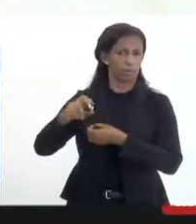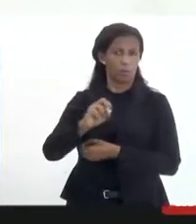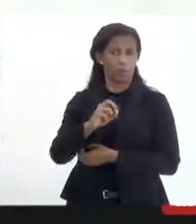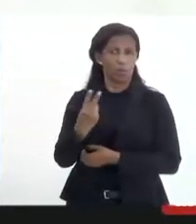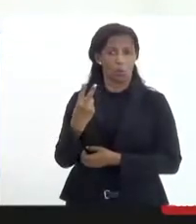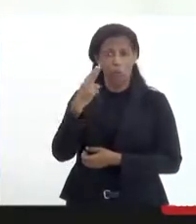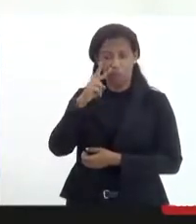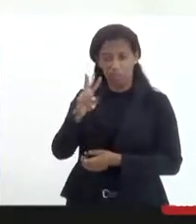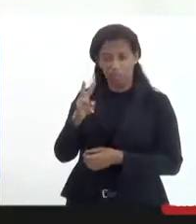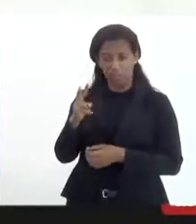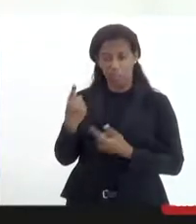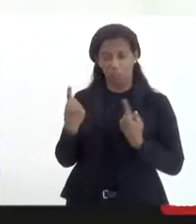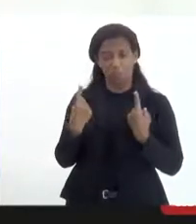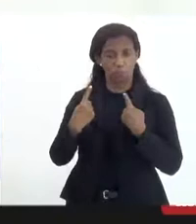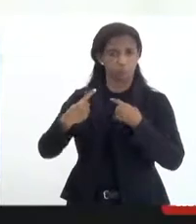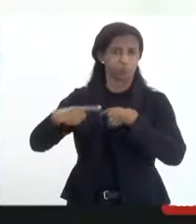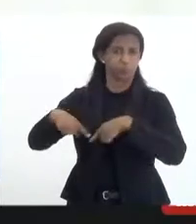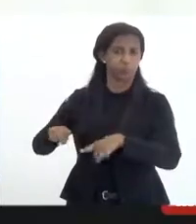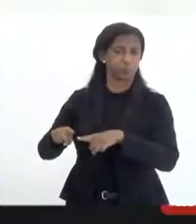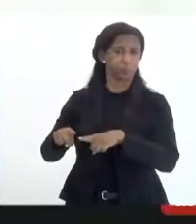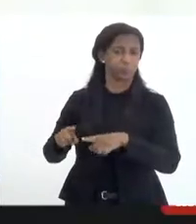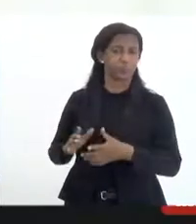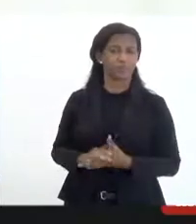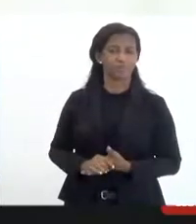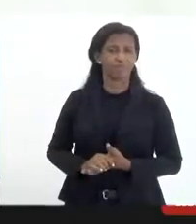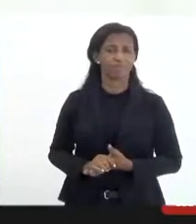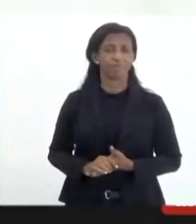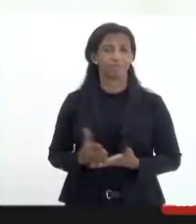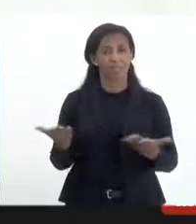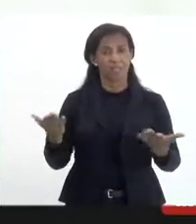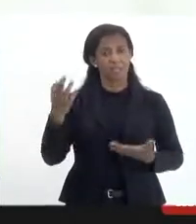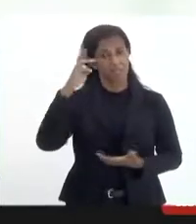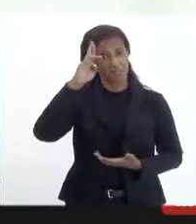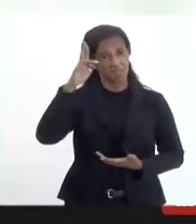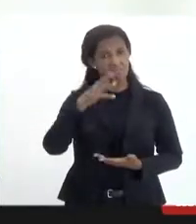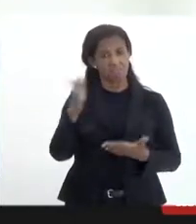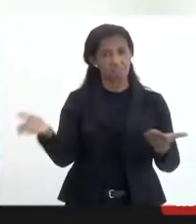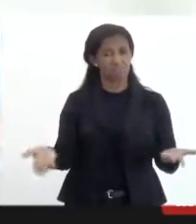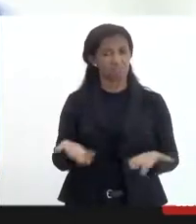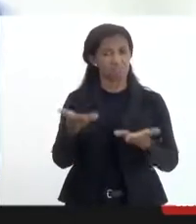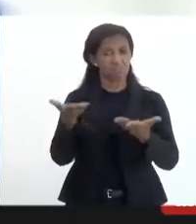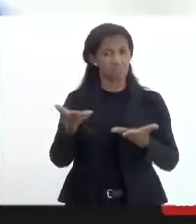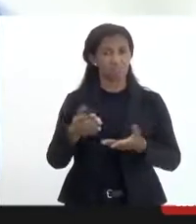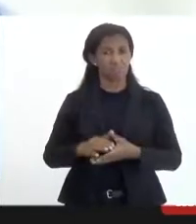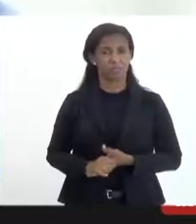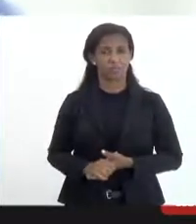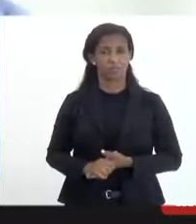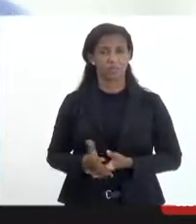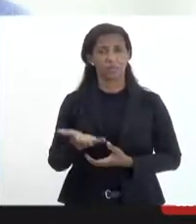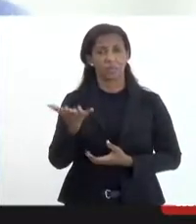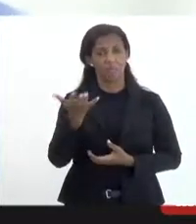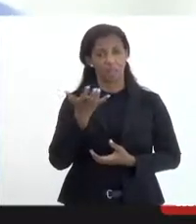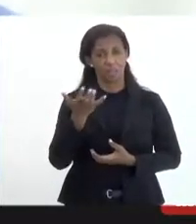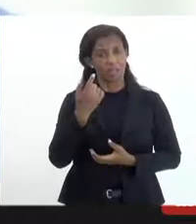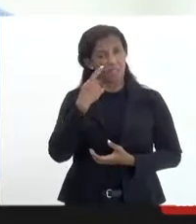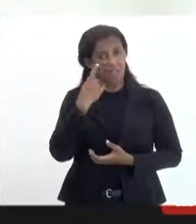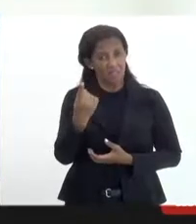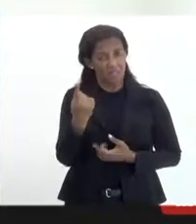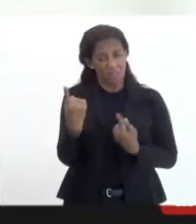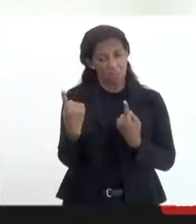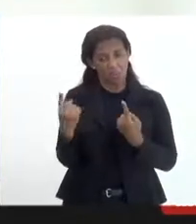como adversário. Mas se vossas senhorias querem ver como